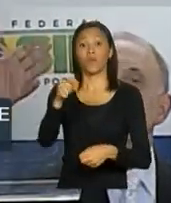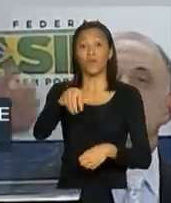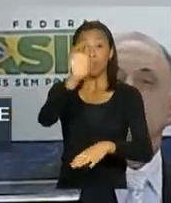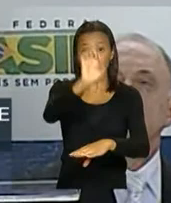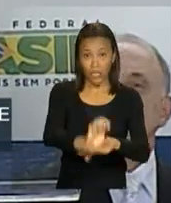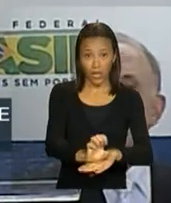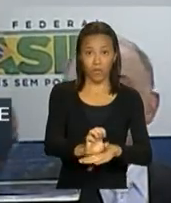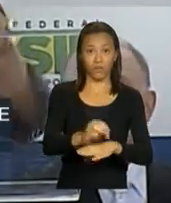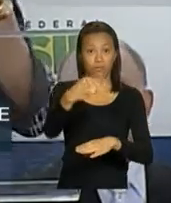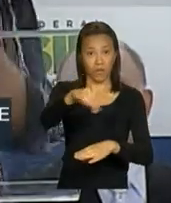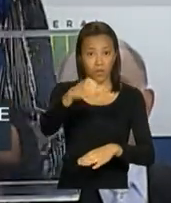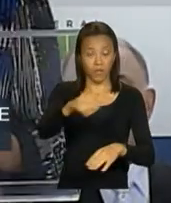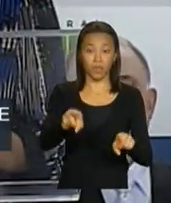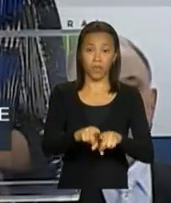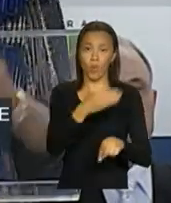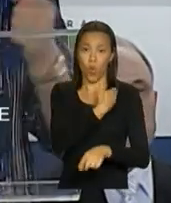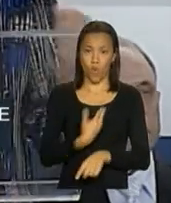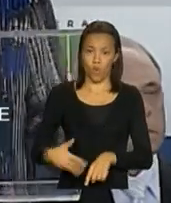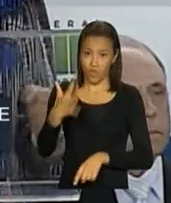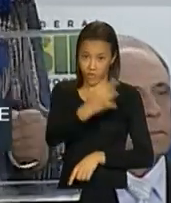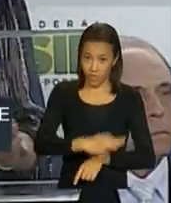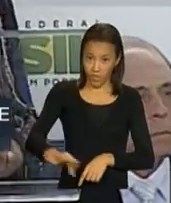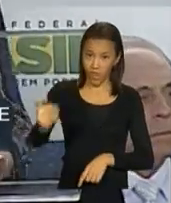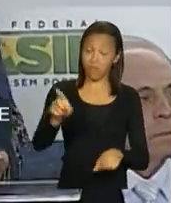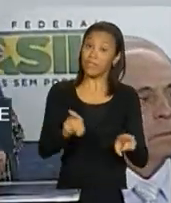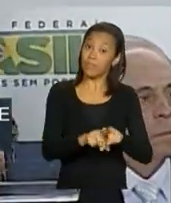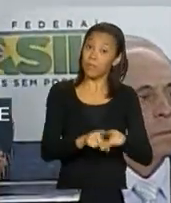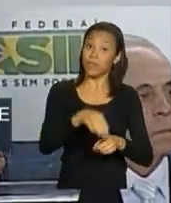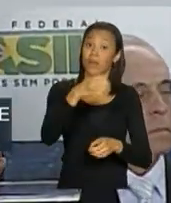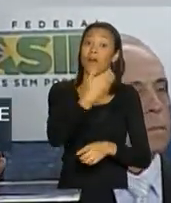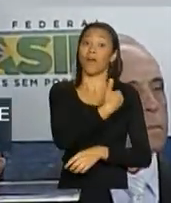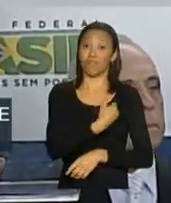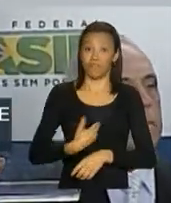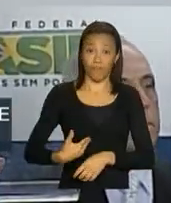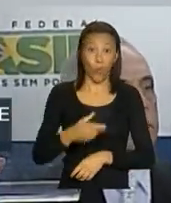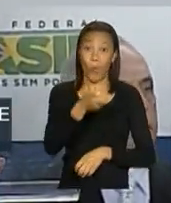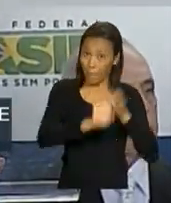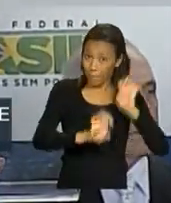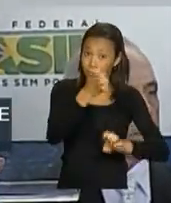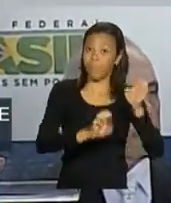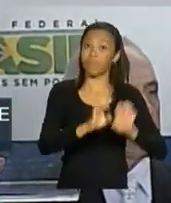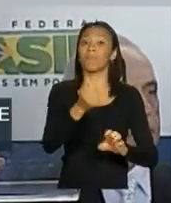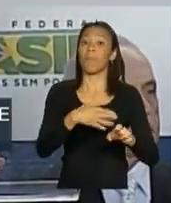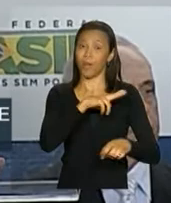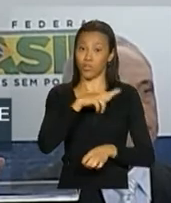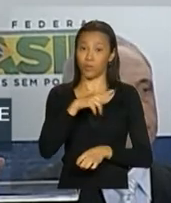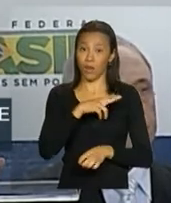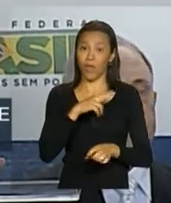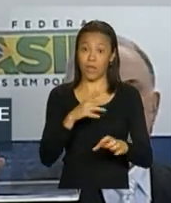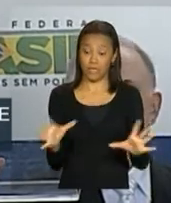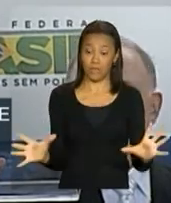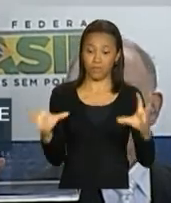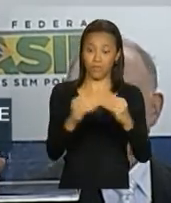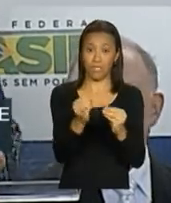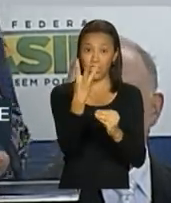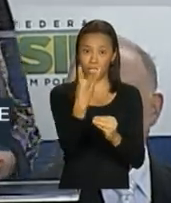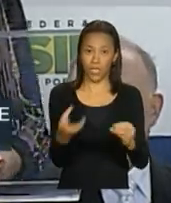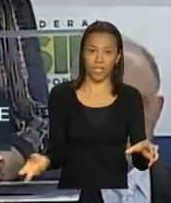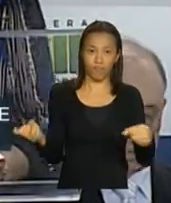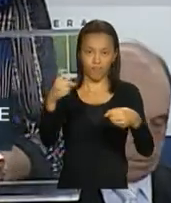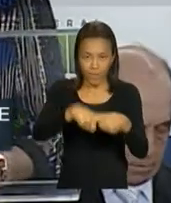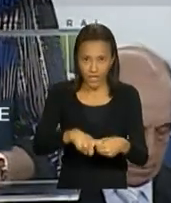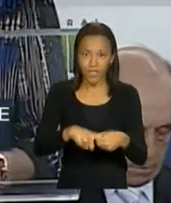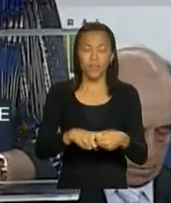do Maranhão o governo federal EA iniciativa privada é uma alavanca para que nós possamos